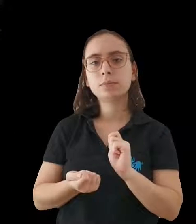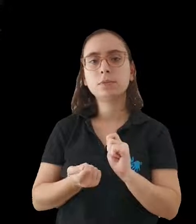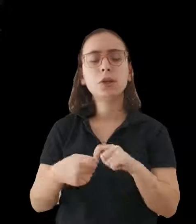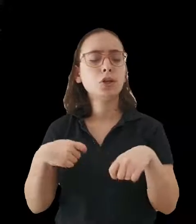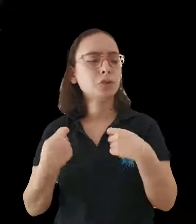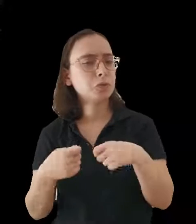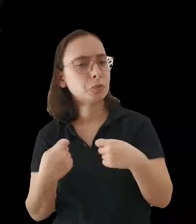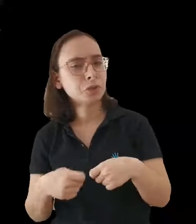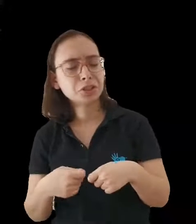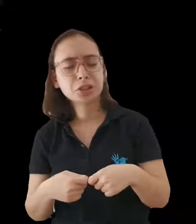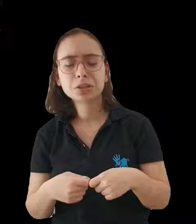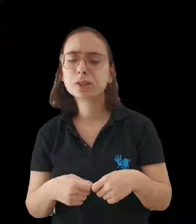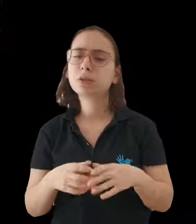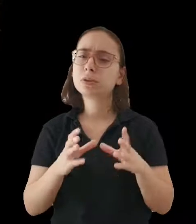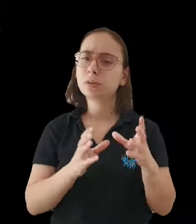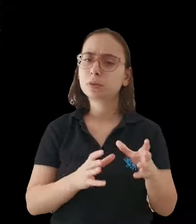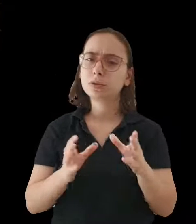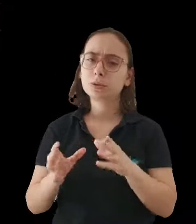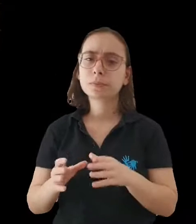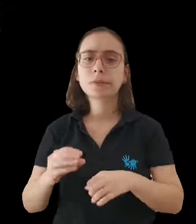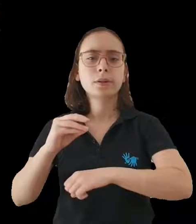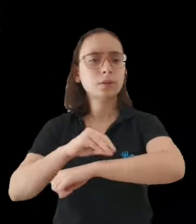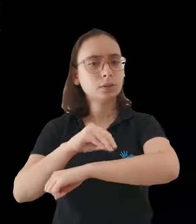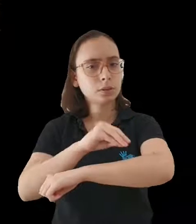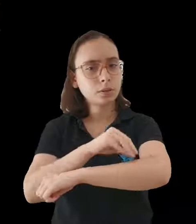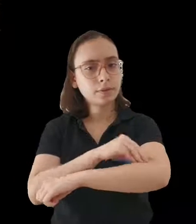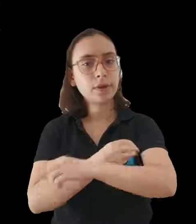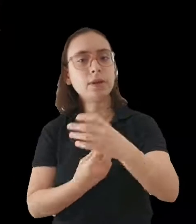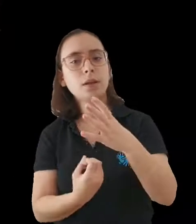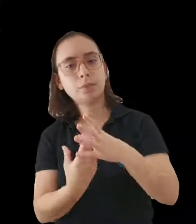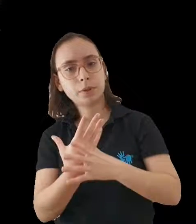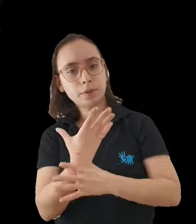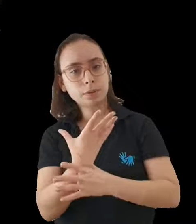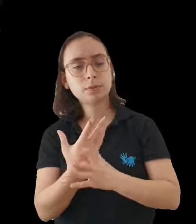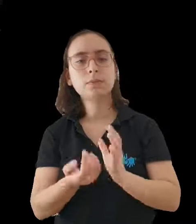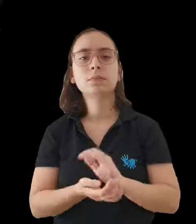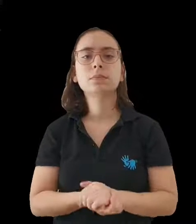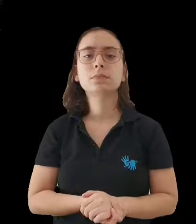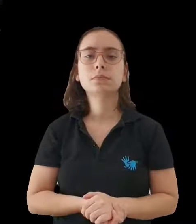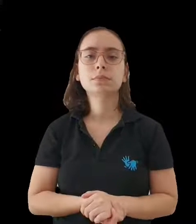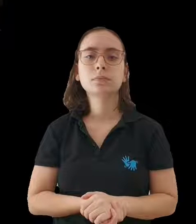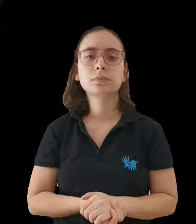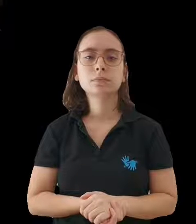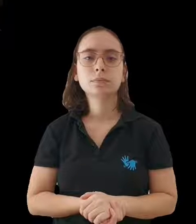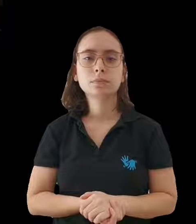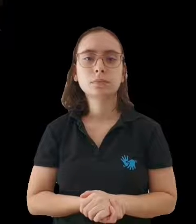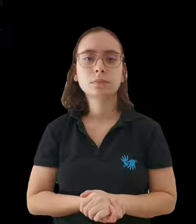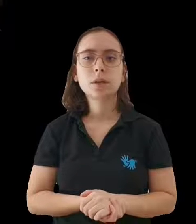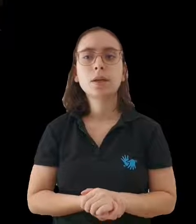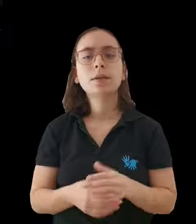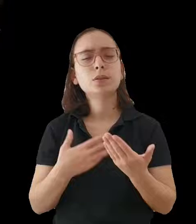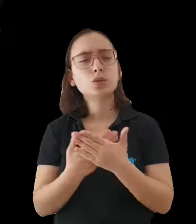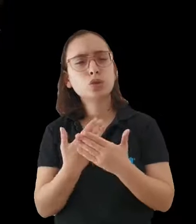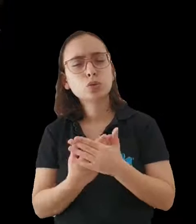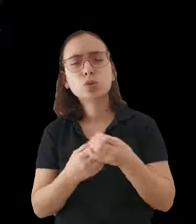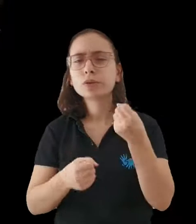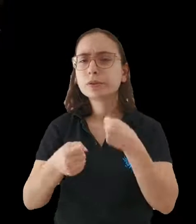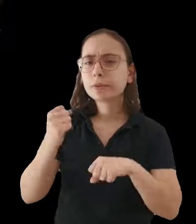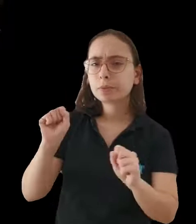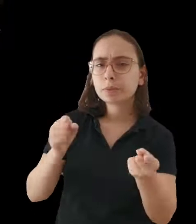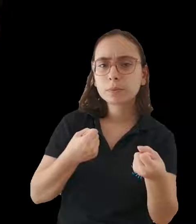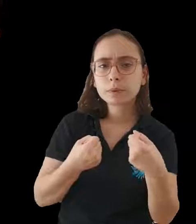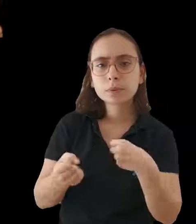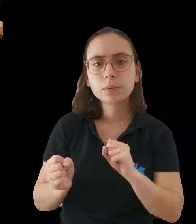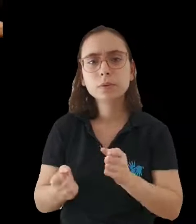tempo inteiro. A sapona vai aparecer aí. Então, vocês podem fazer esse estudo da manipulação, tá?